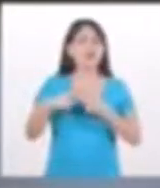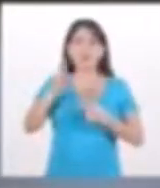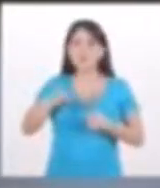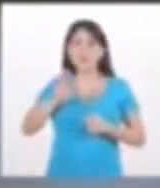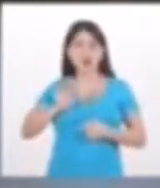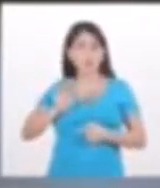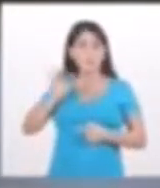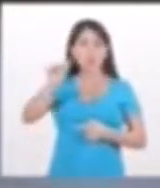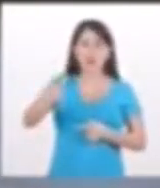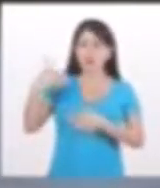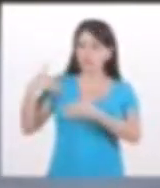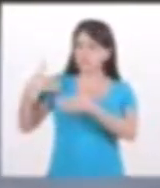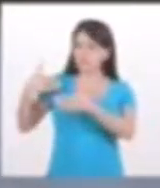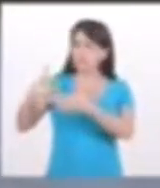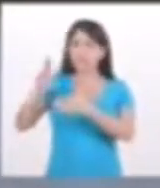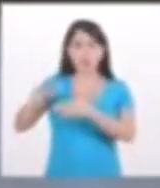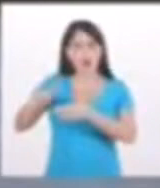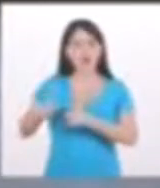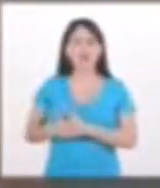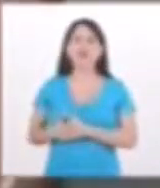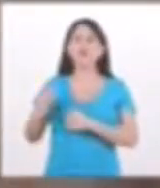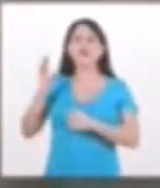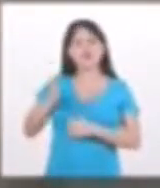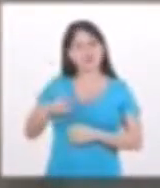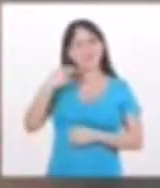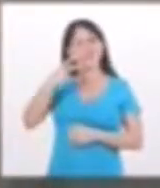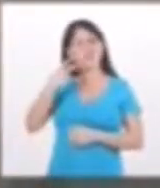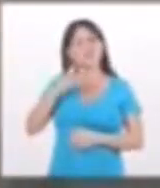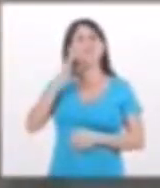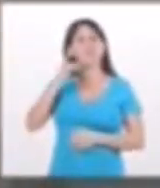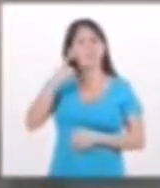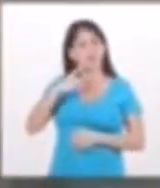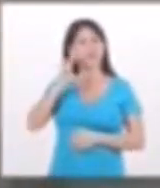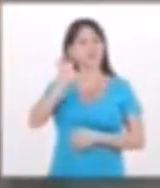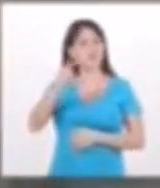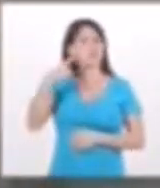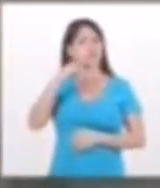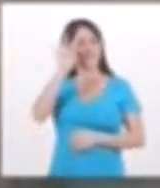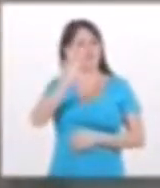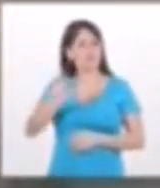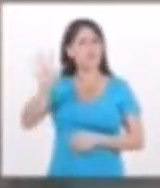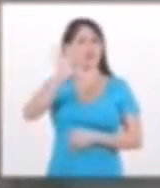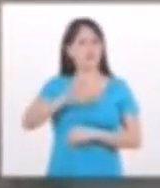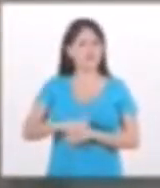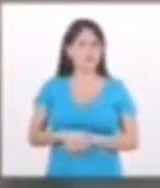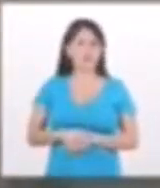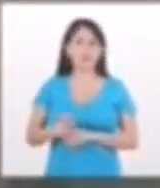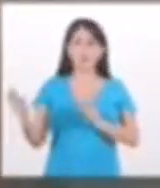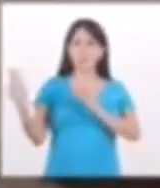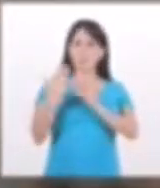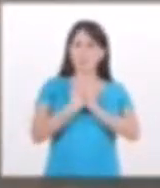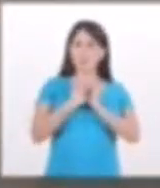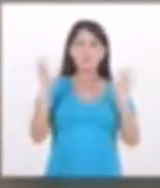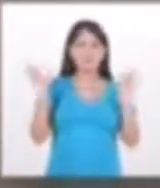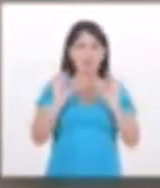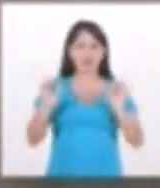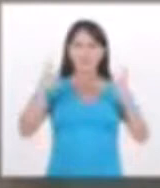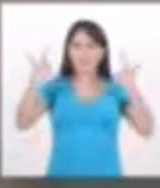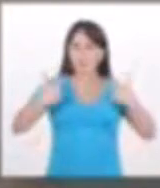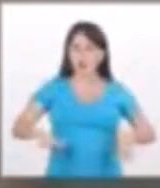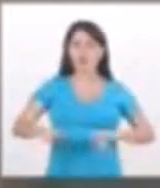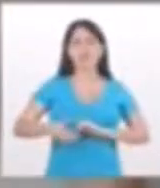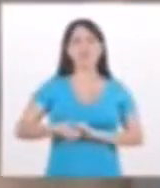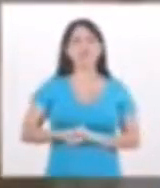pelo aspecto de nunca ter pulado nenhuma etapa na minha carreira. Eu fui vereador, deputado estadual, deputado federal. Não tem um único